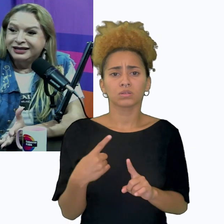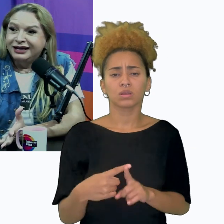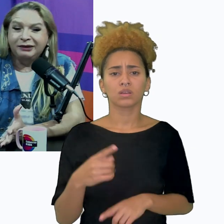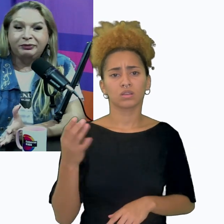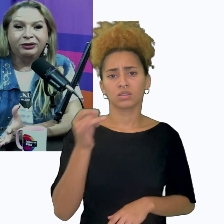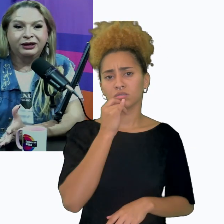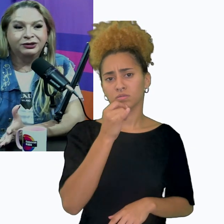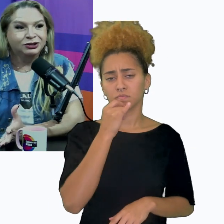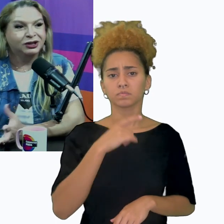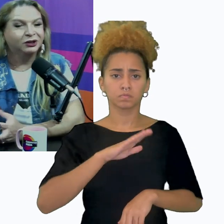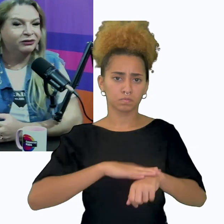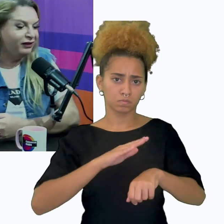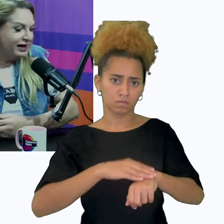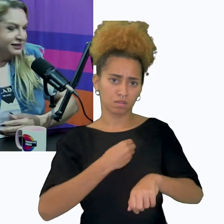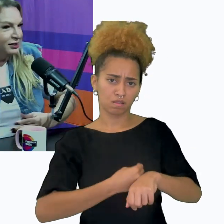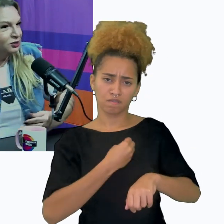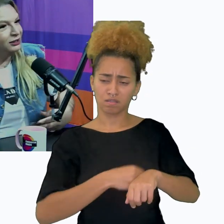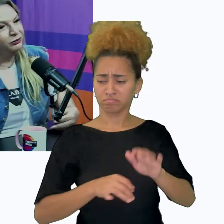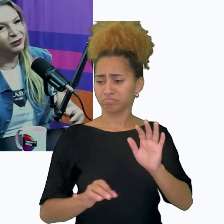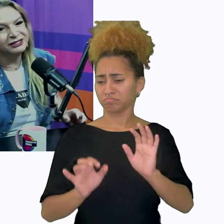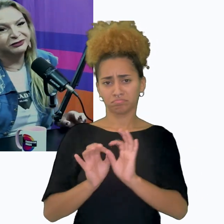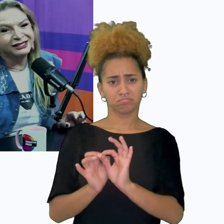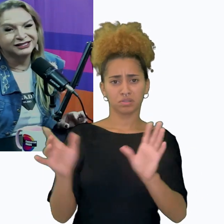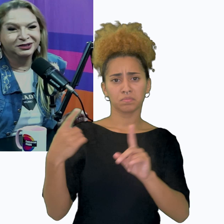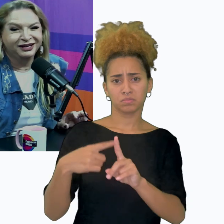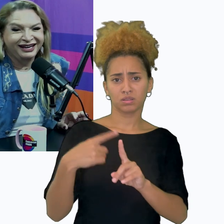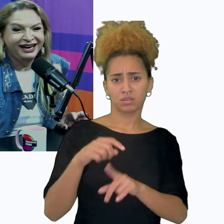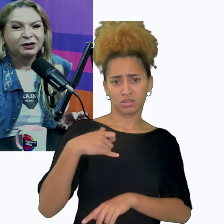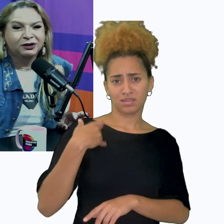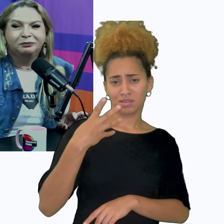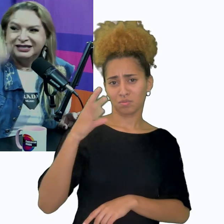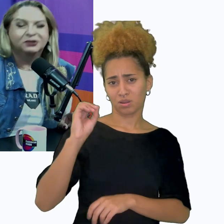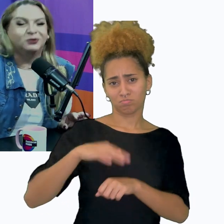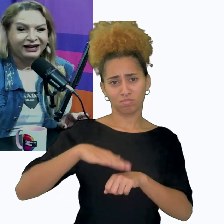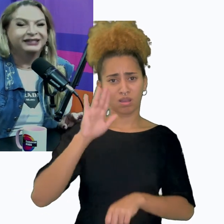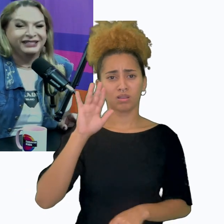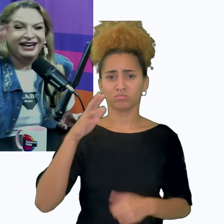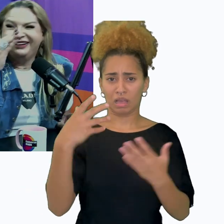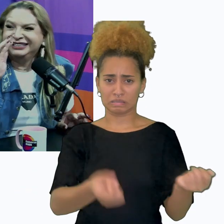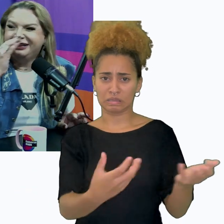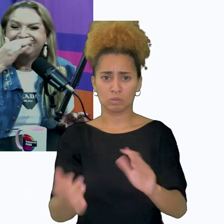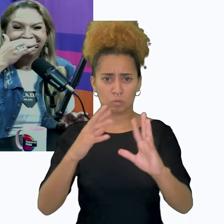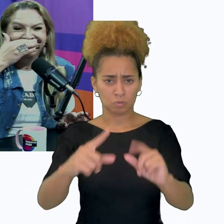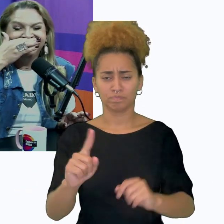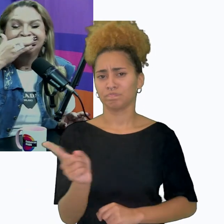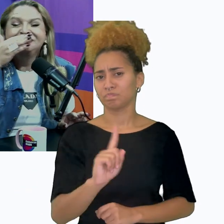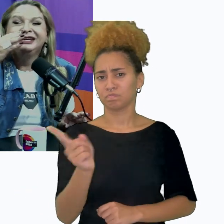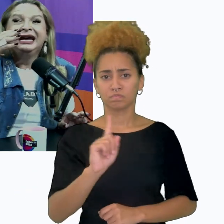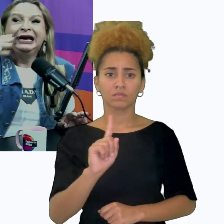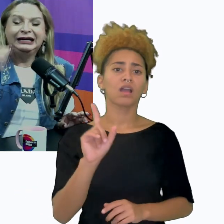Mas porque a gente chega numa fase em que a gente liga o foda-se facinho, né? E quando passa dos 40, isso é mais babado